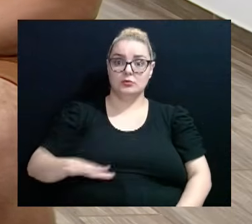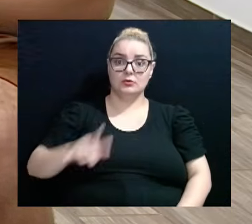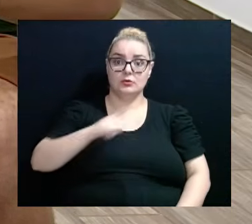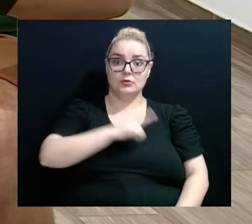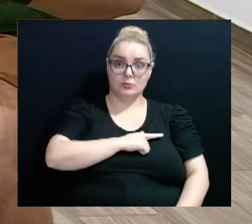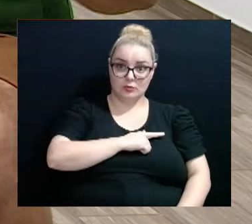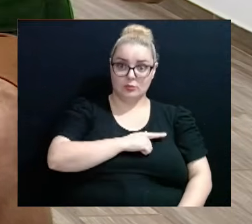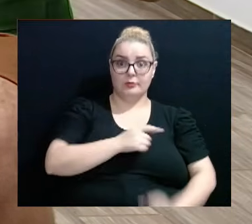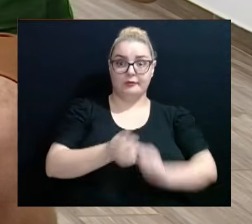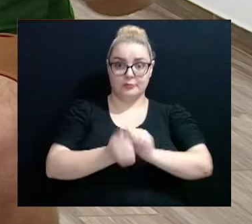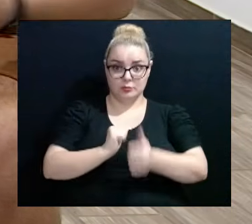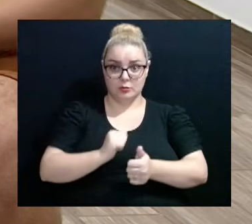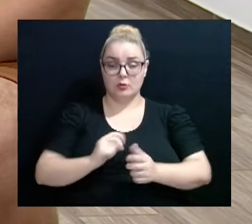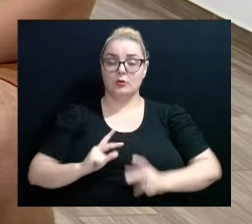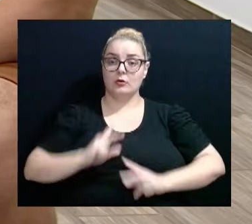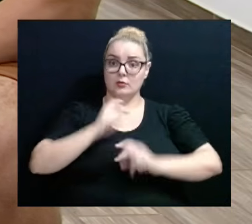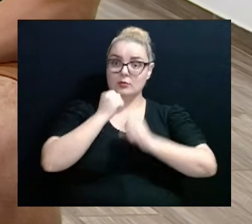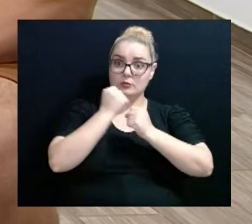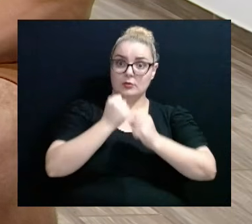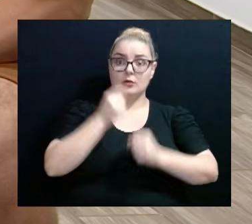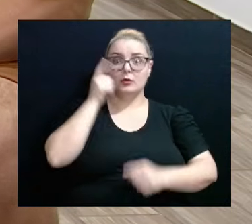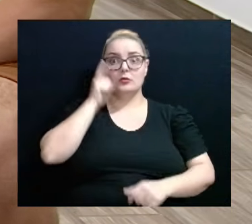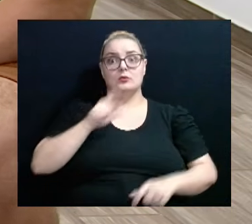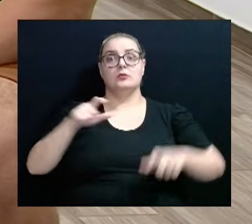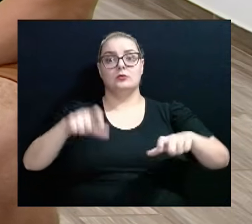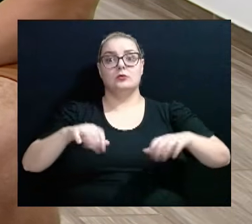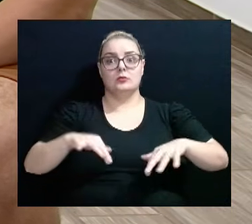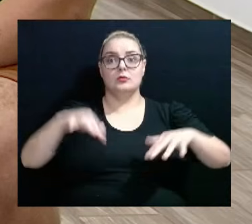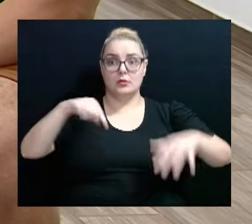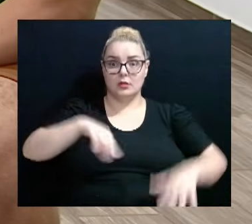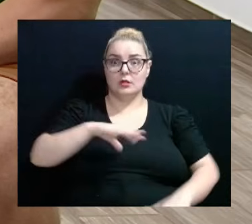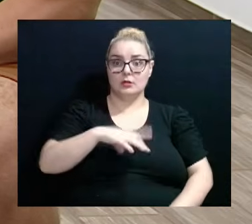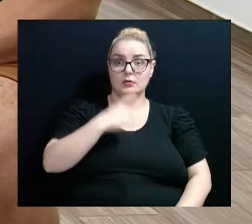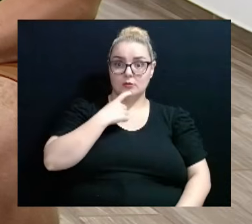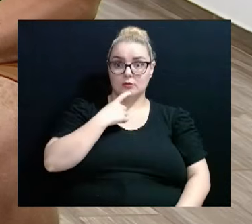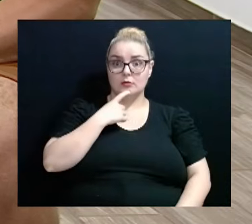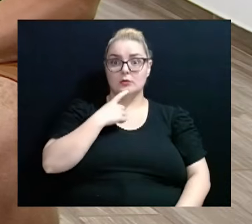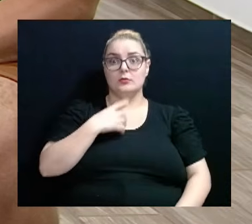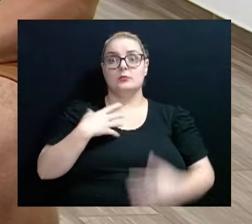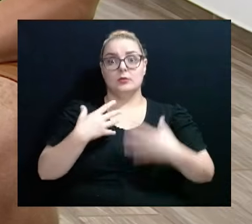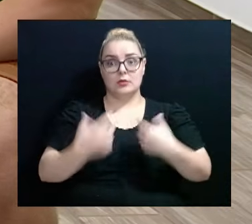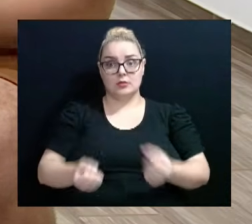né? Oportunidades de apresentar um pouco do nosso trabalho nos intervalos de jogos,